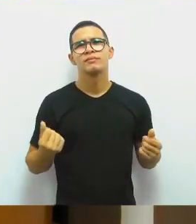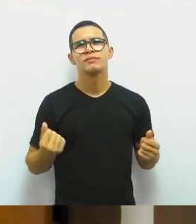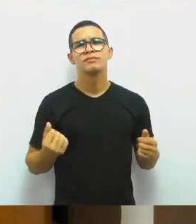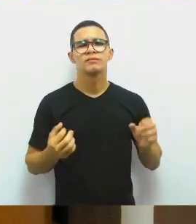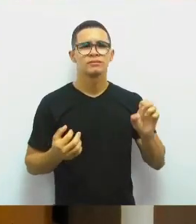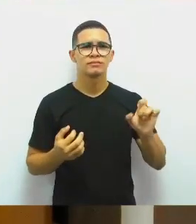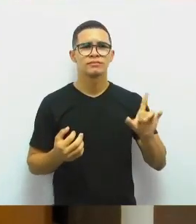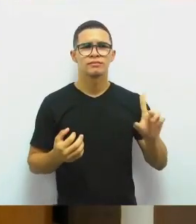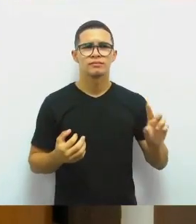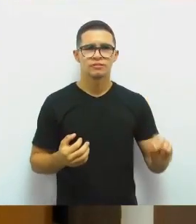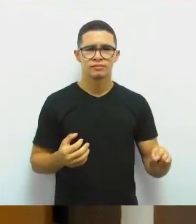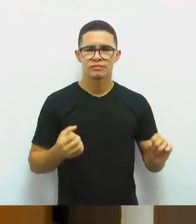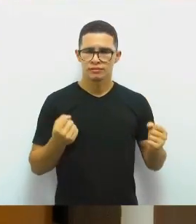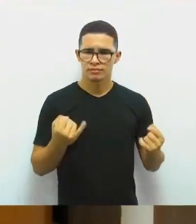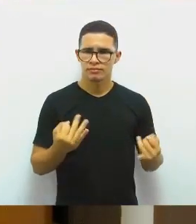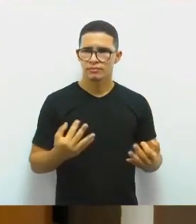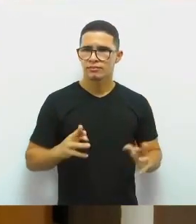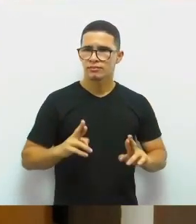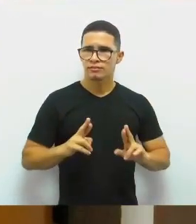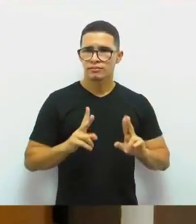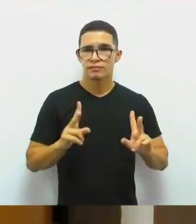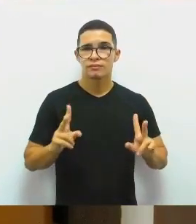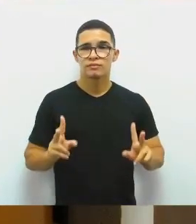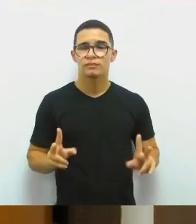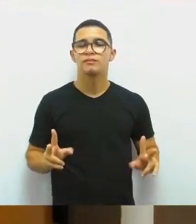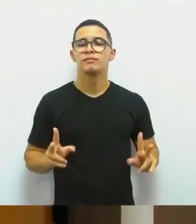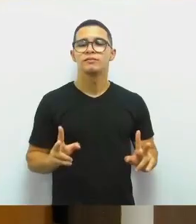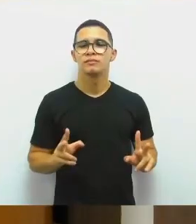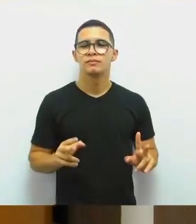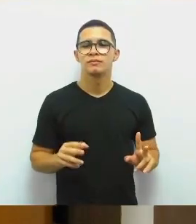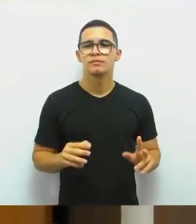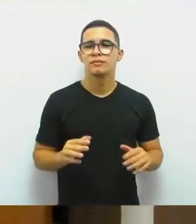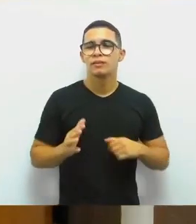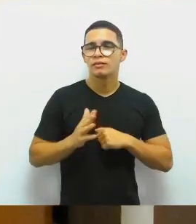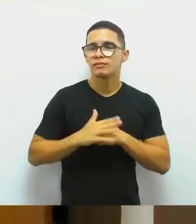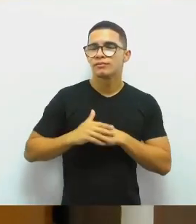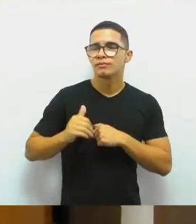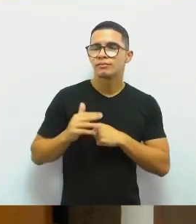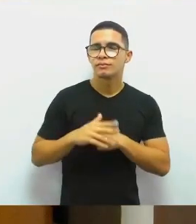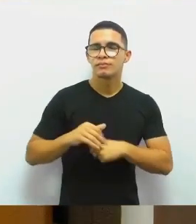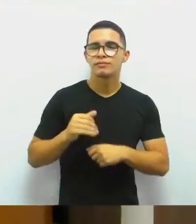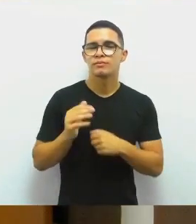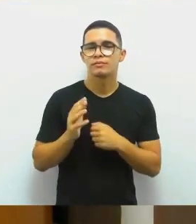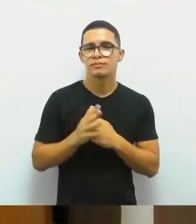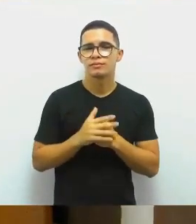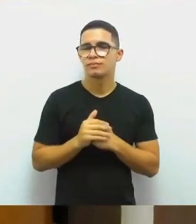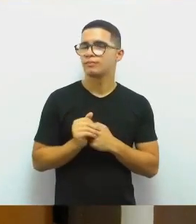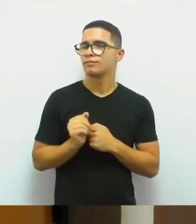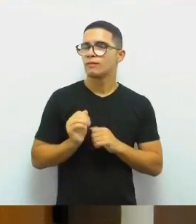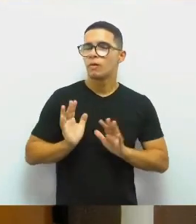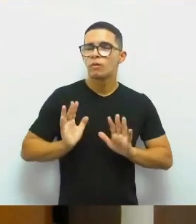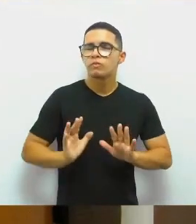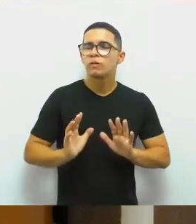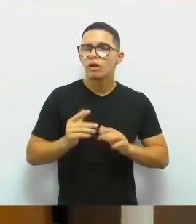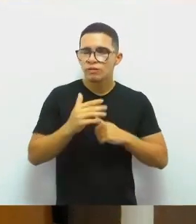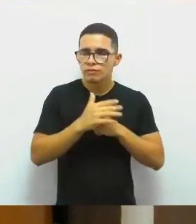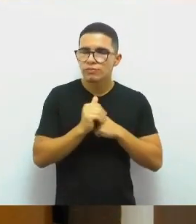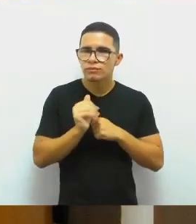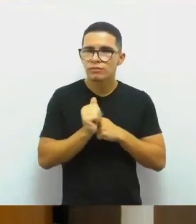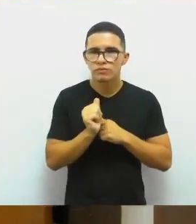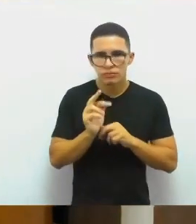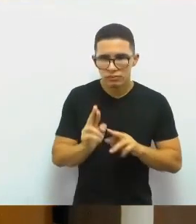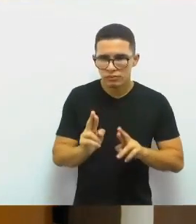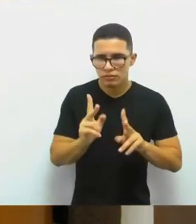vereador Edinho está falando, o diferencial é a palavra acolhimento. O acolhimento faz a diferença